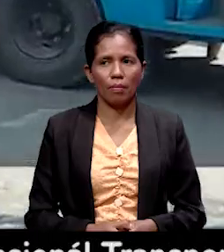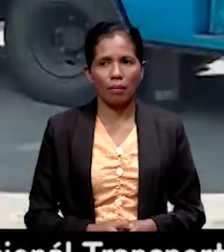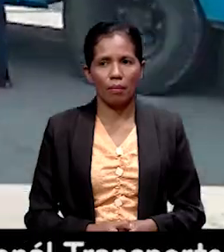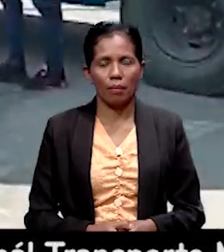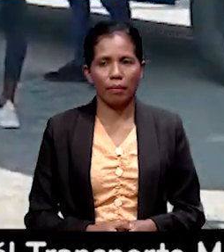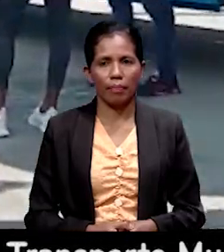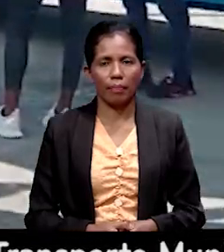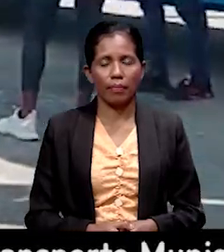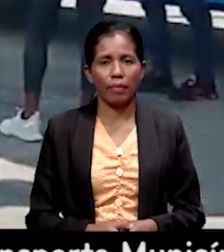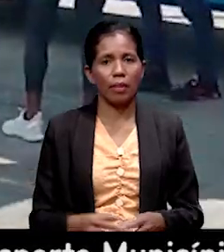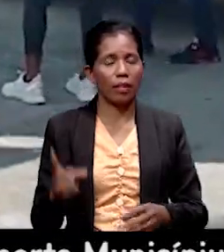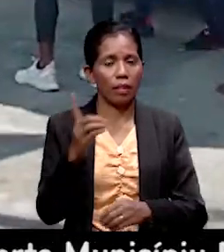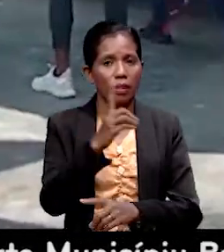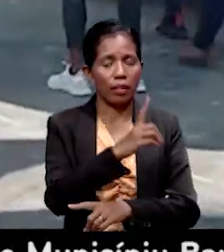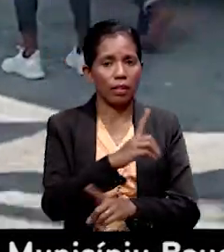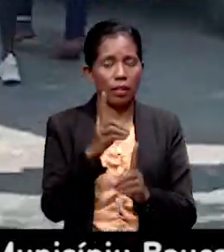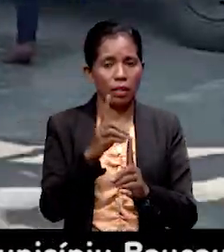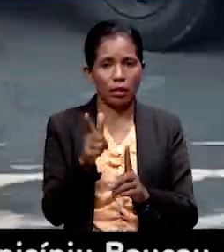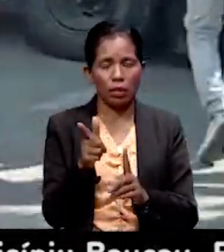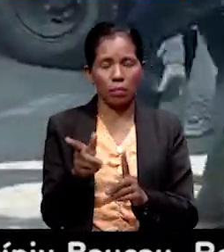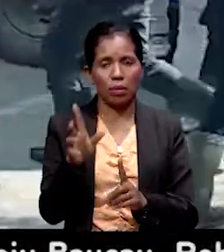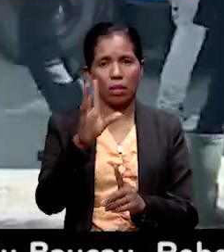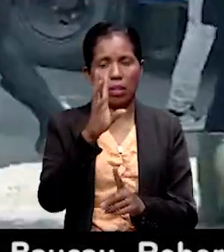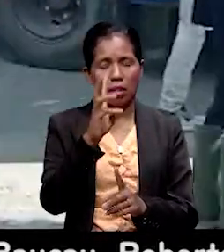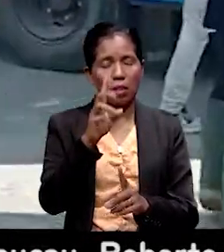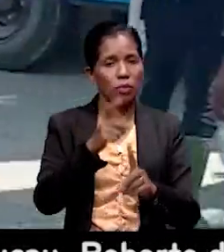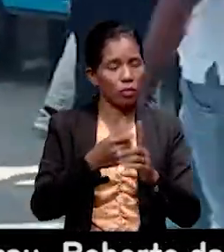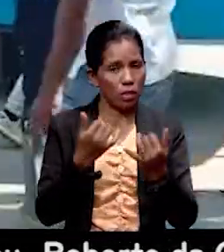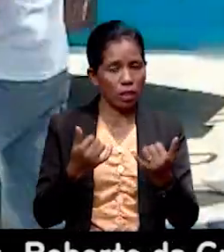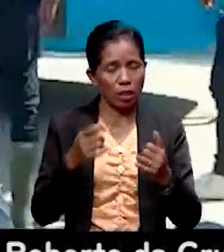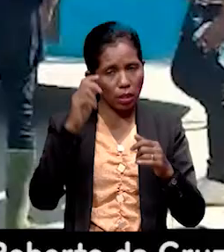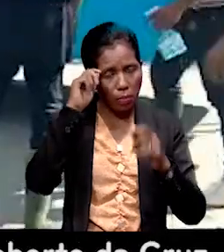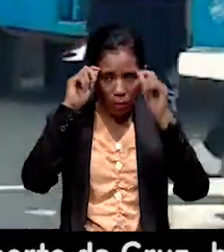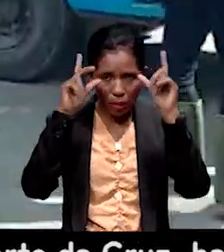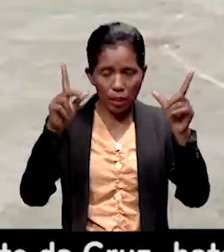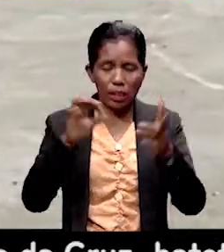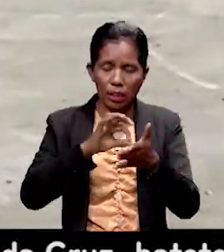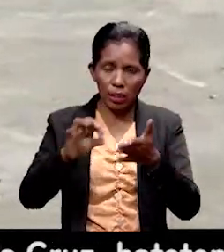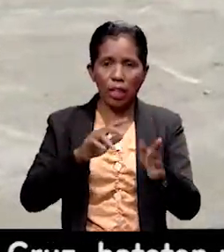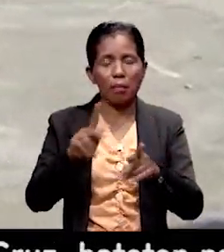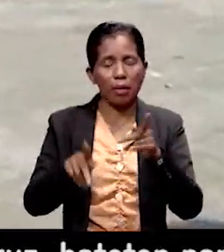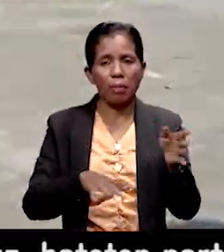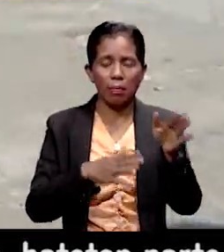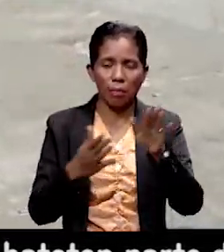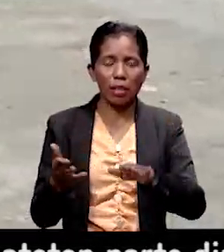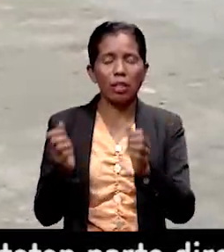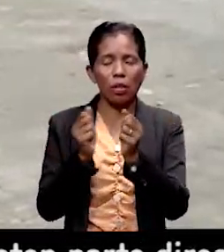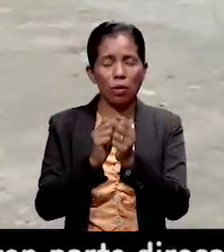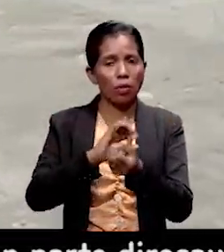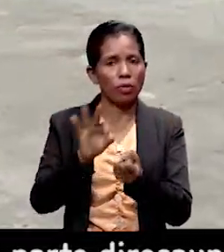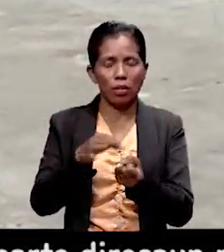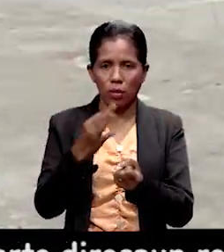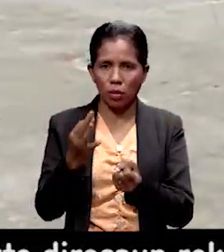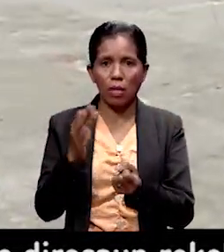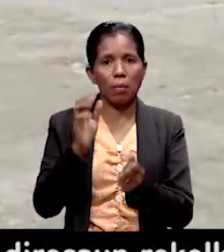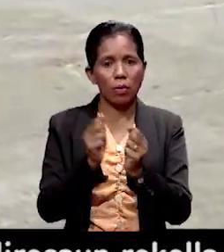Iha lorong ronulu resingneng fulang ne Timor Leste rejista tan sidadaun unebe mate ho COVID-19 nain haat. Husi